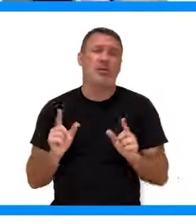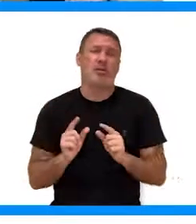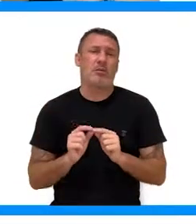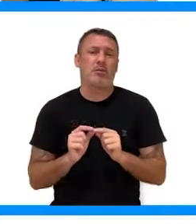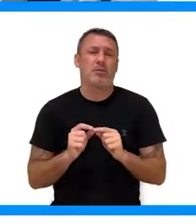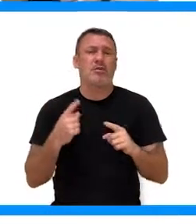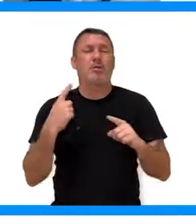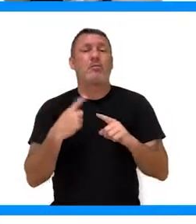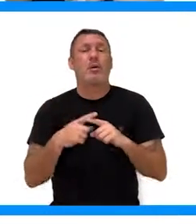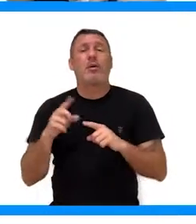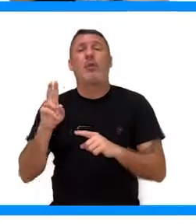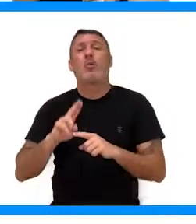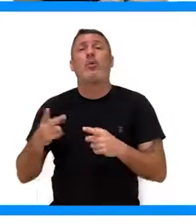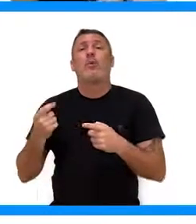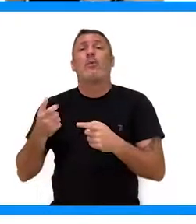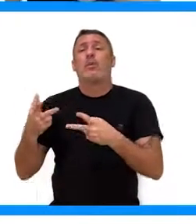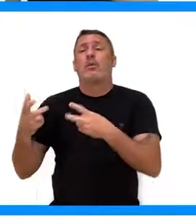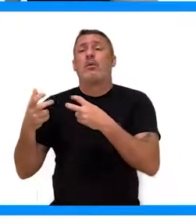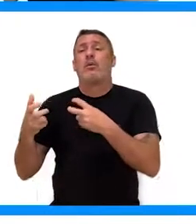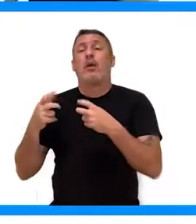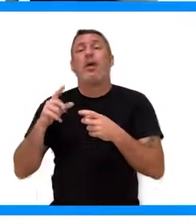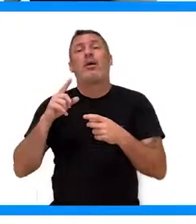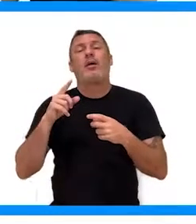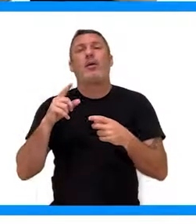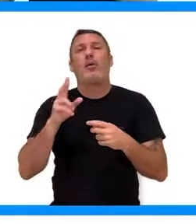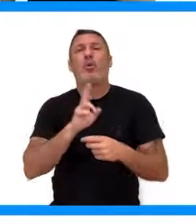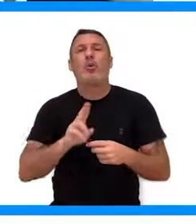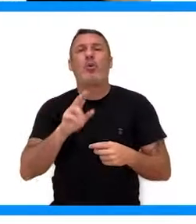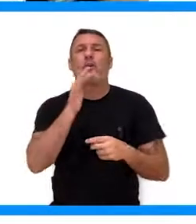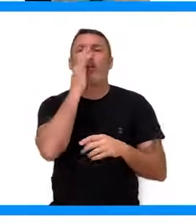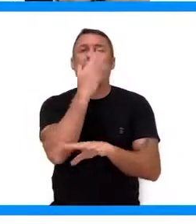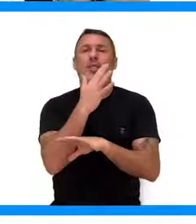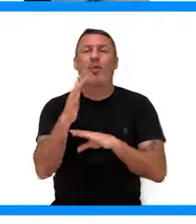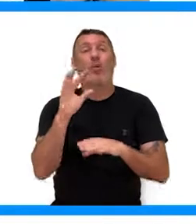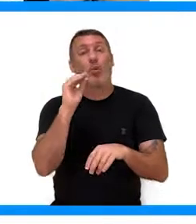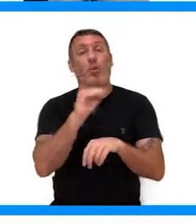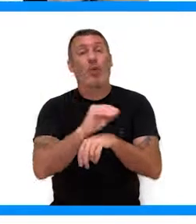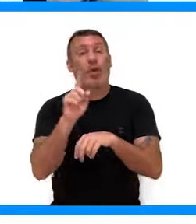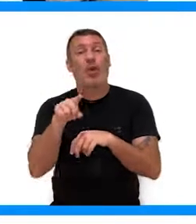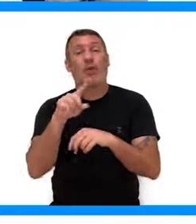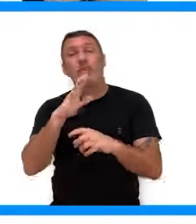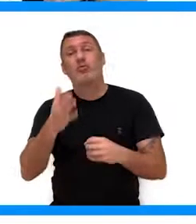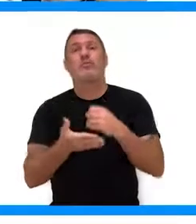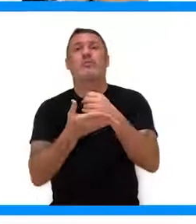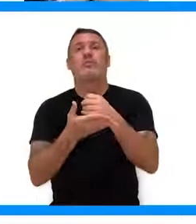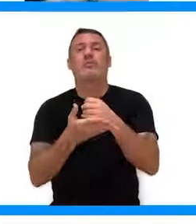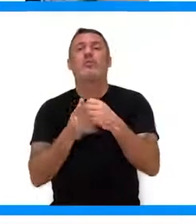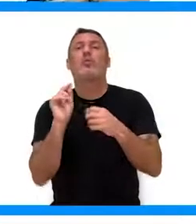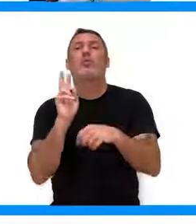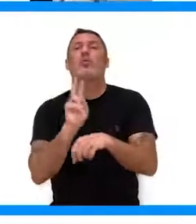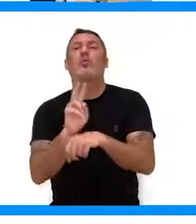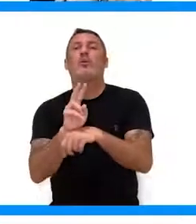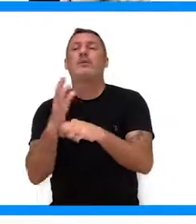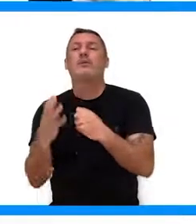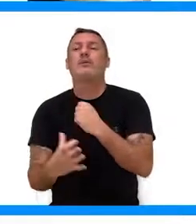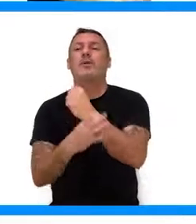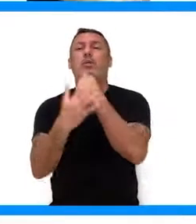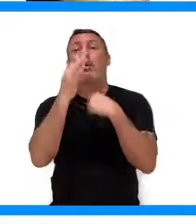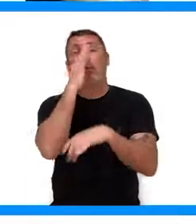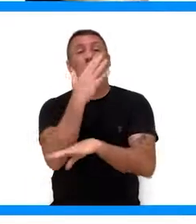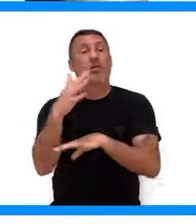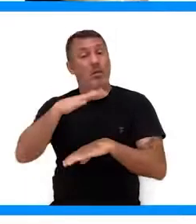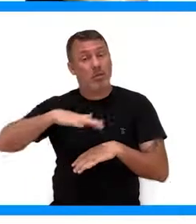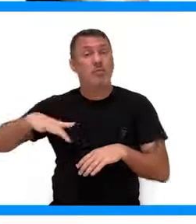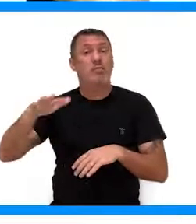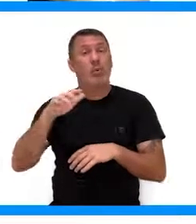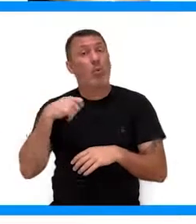pouca extração remete a quê? A sustentabilidade, a preservação.